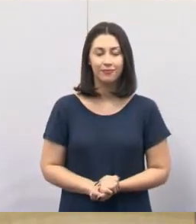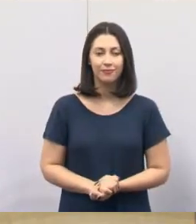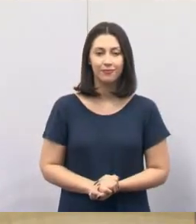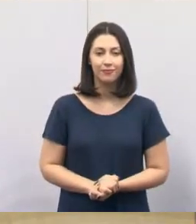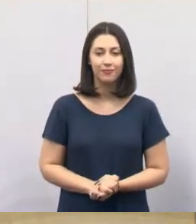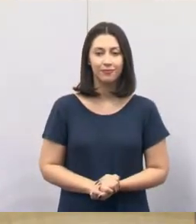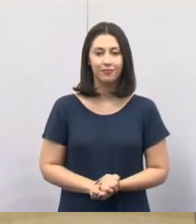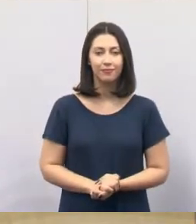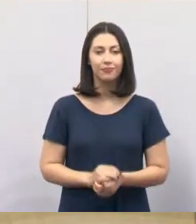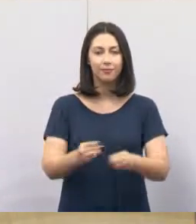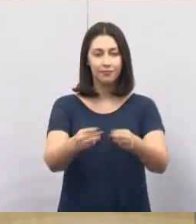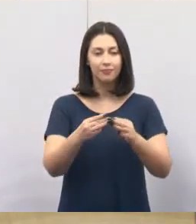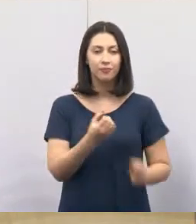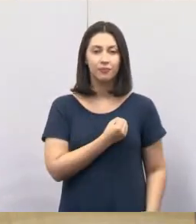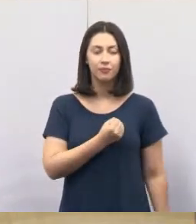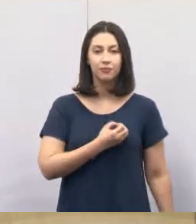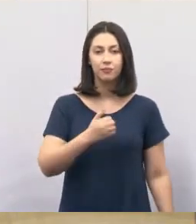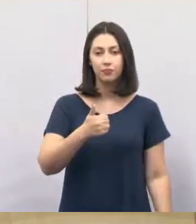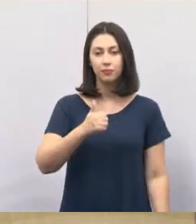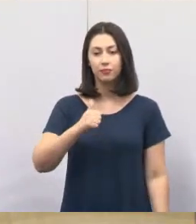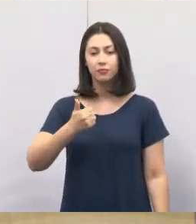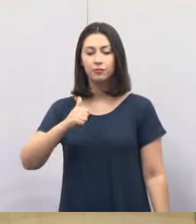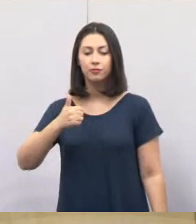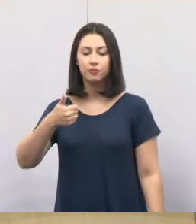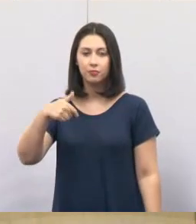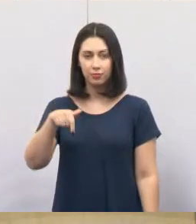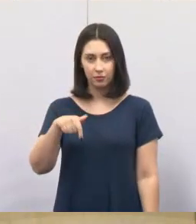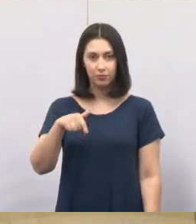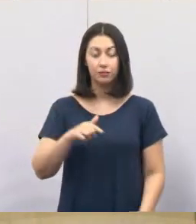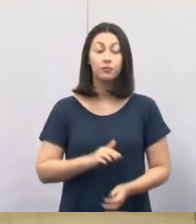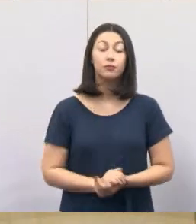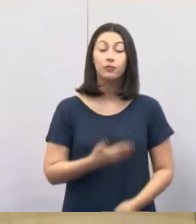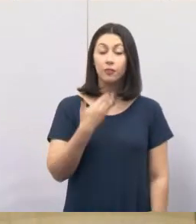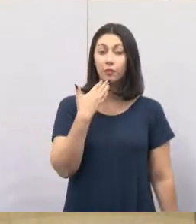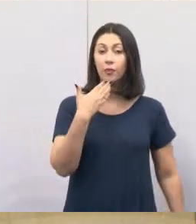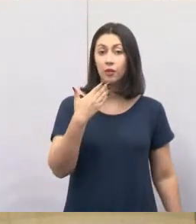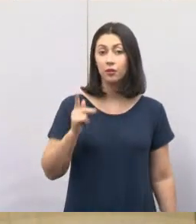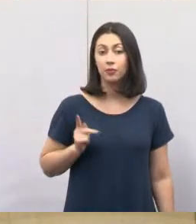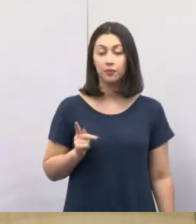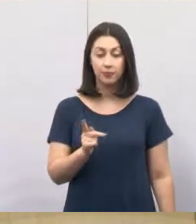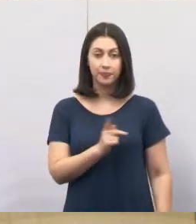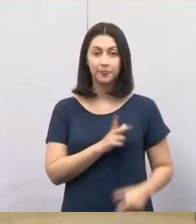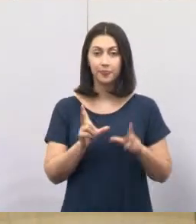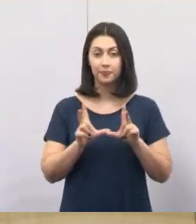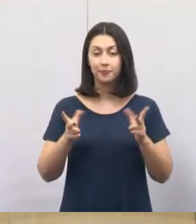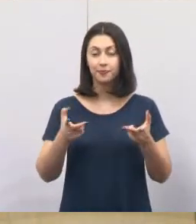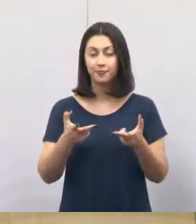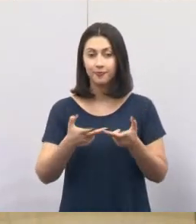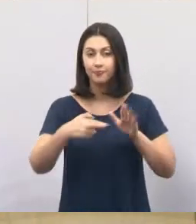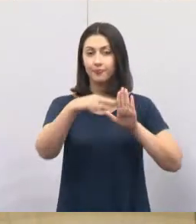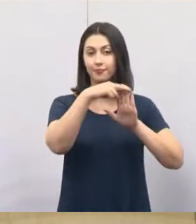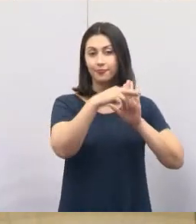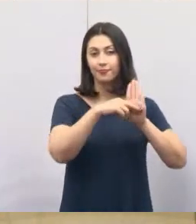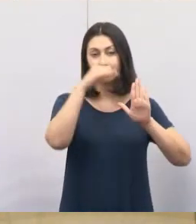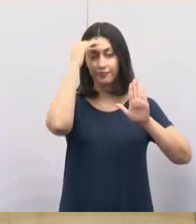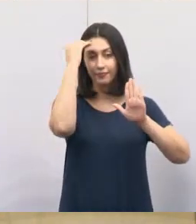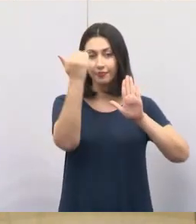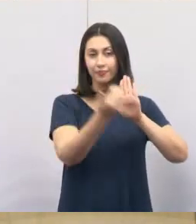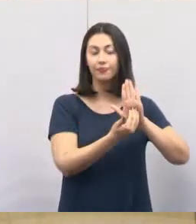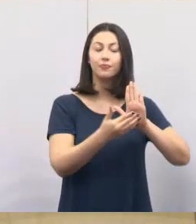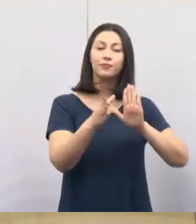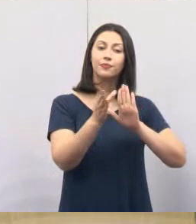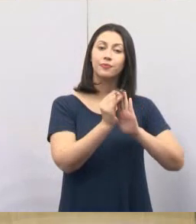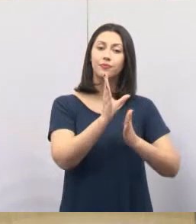Lua. Moção 1117/2022. Requeremos, excelentíssimo presidente dessa casa, cumprindo as formalidades